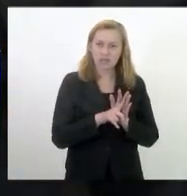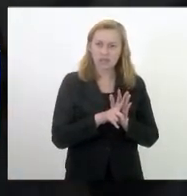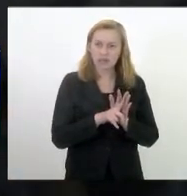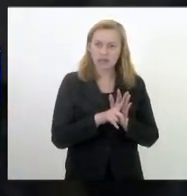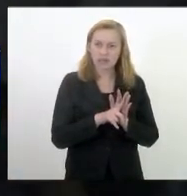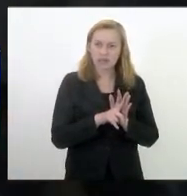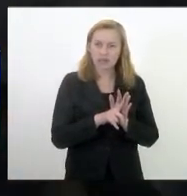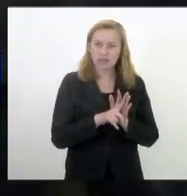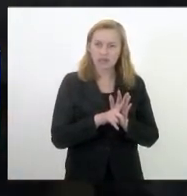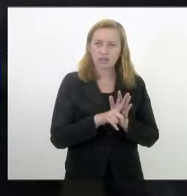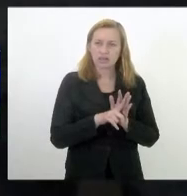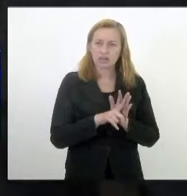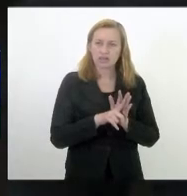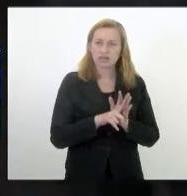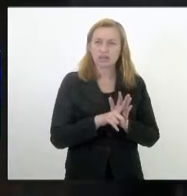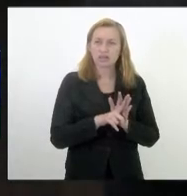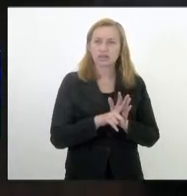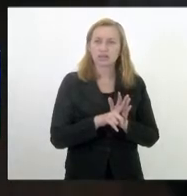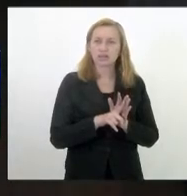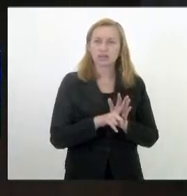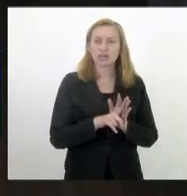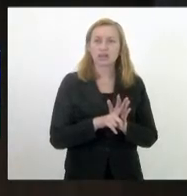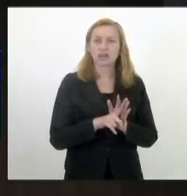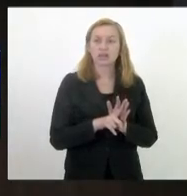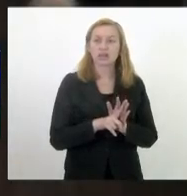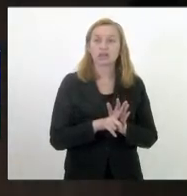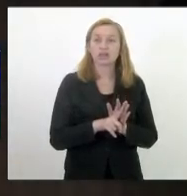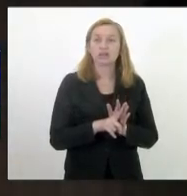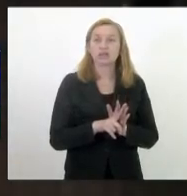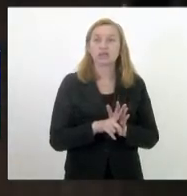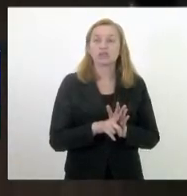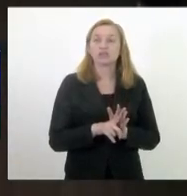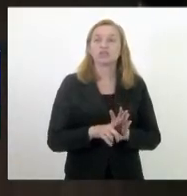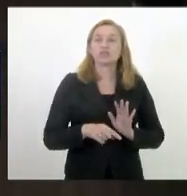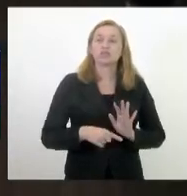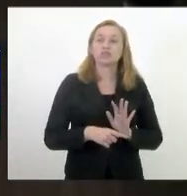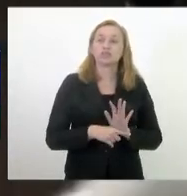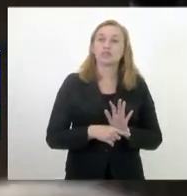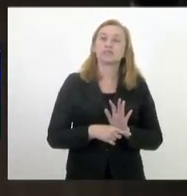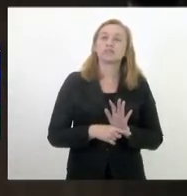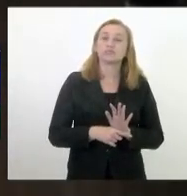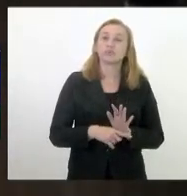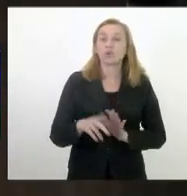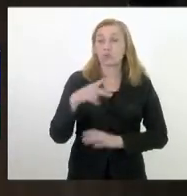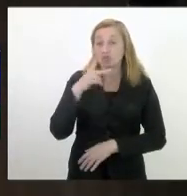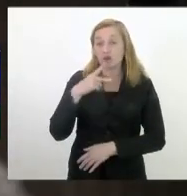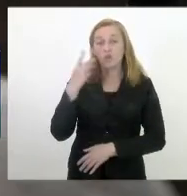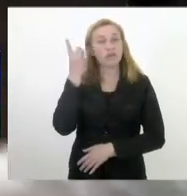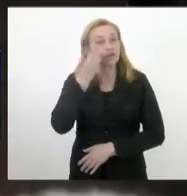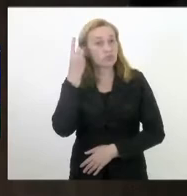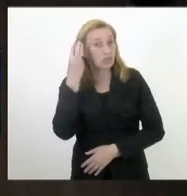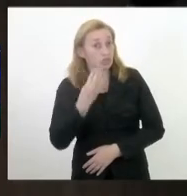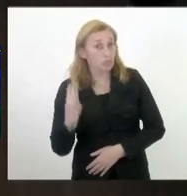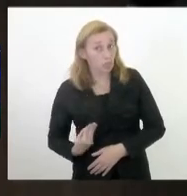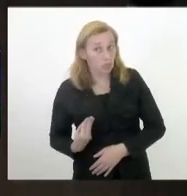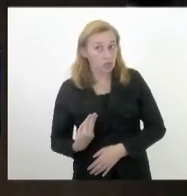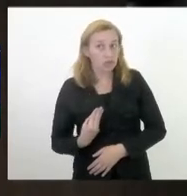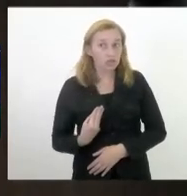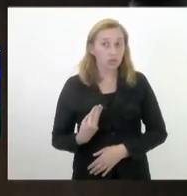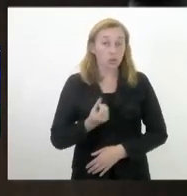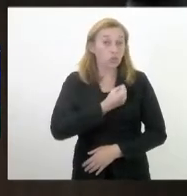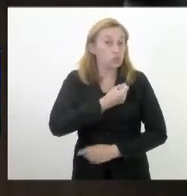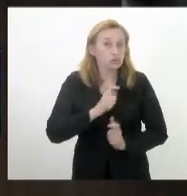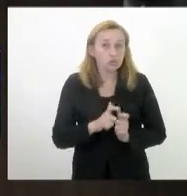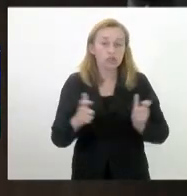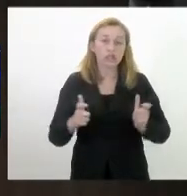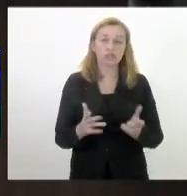Excelência, como forma de enfrentar, em caráter emergencial, como mencionou a deputada Mônica Francisco, o aumento